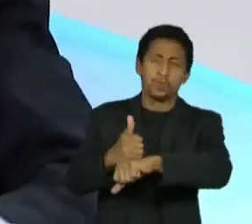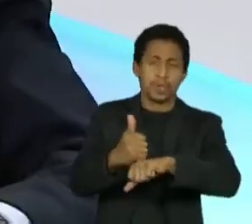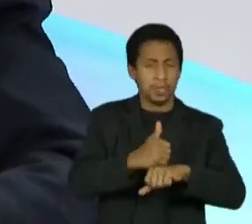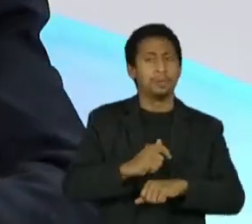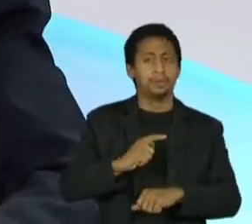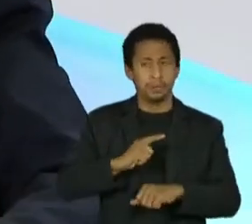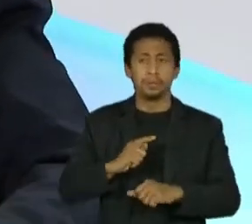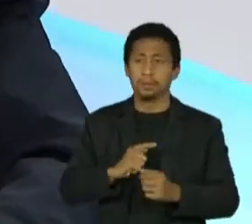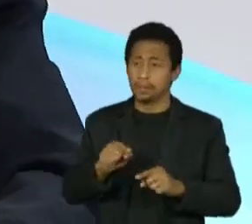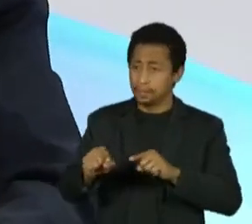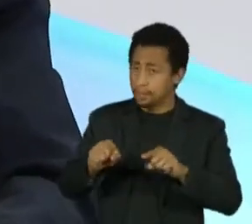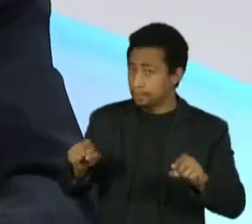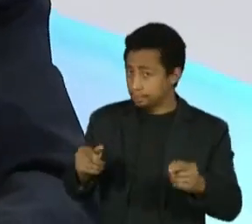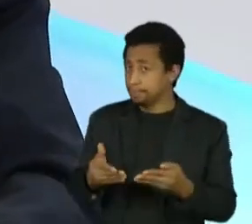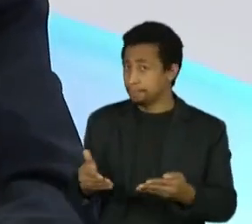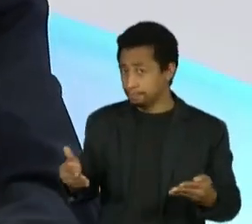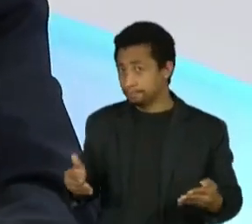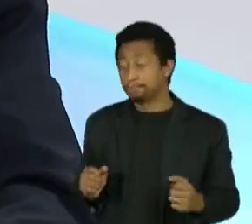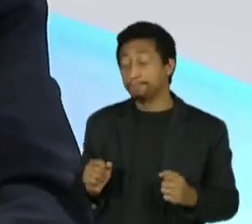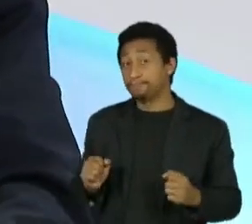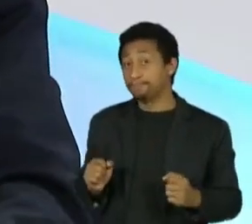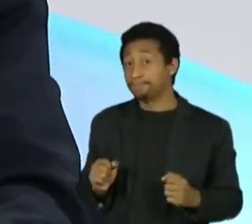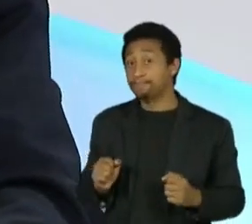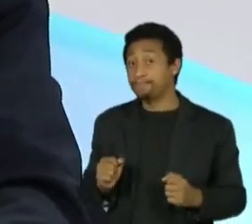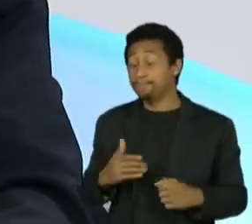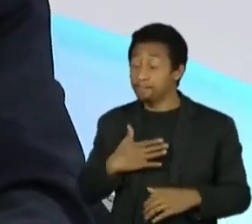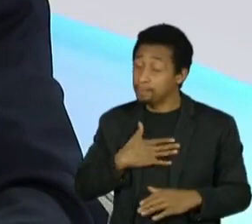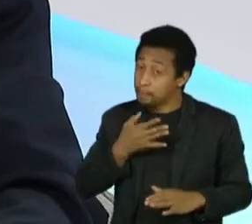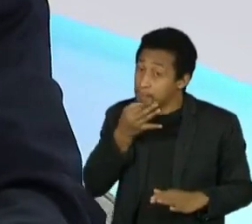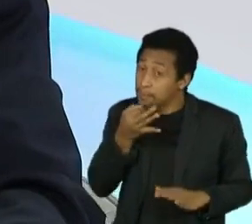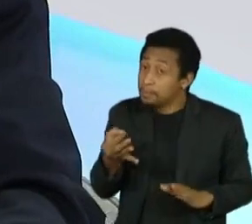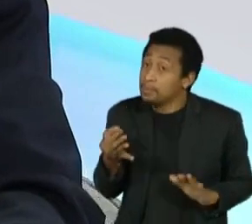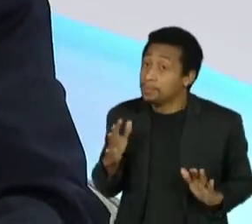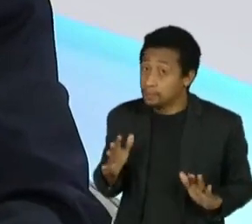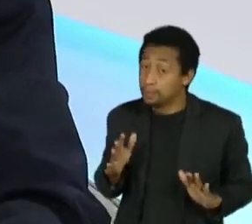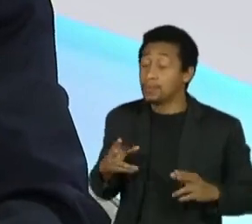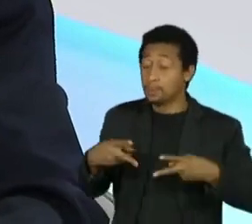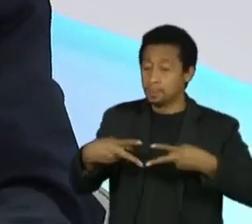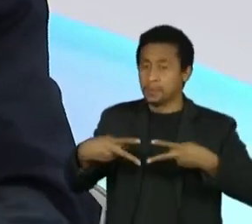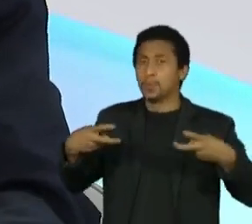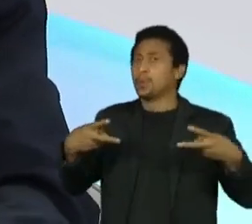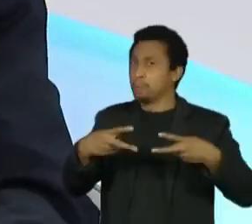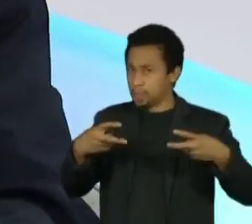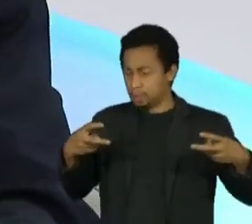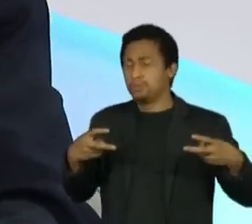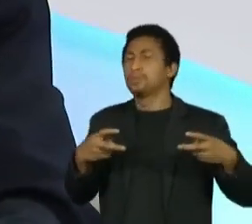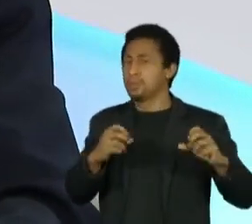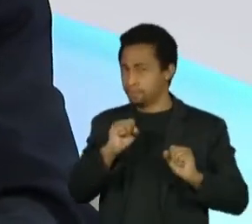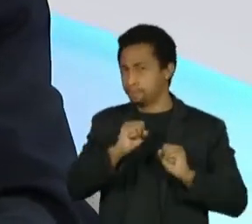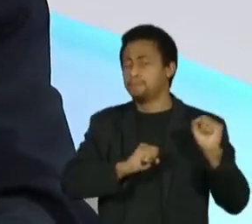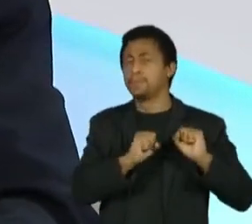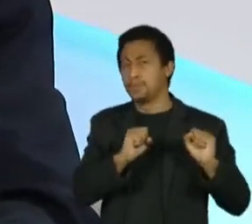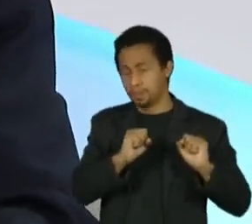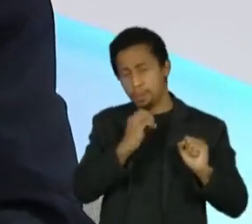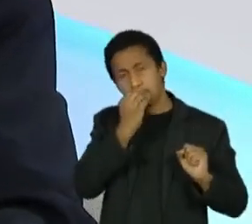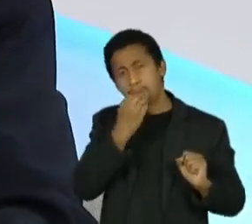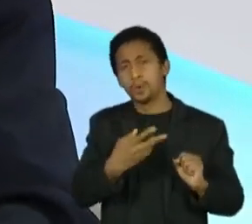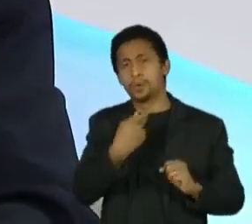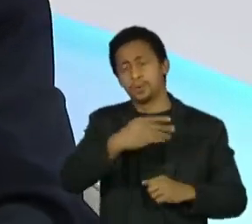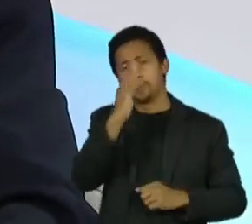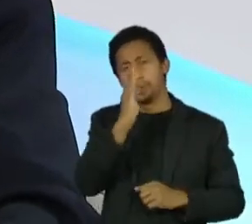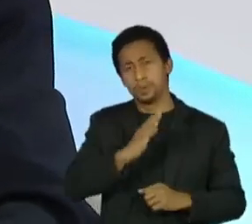pessoal então eu acho assim é uma com uma das maiores companhias nossas gente de alguma mulher eu tenho que dar um crédito